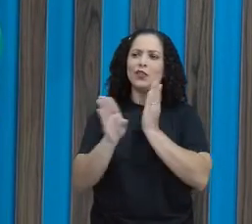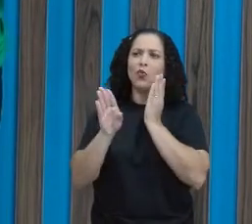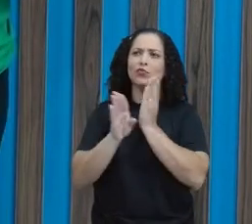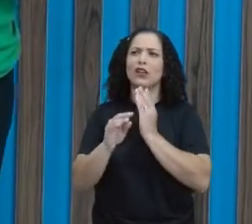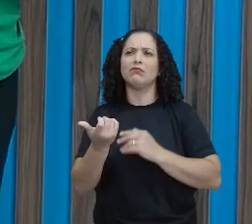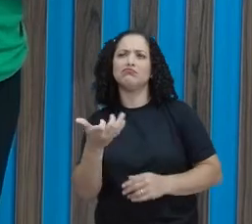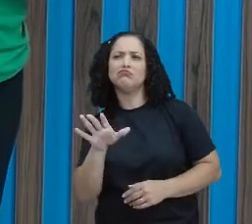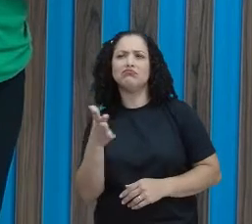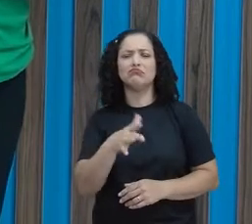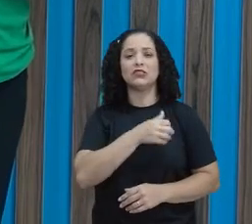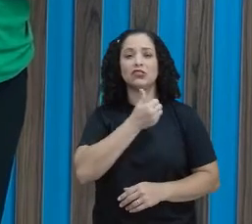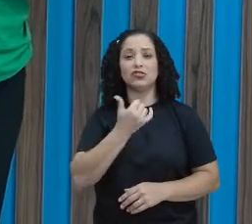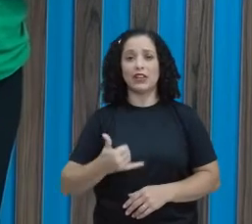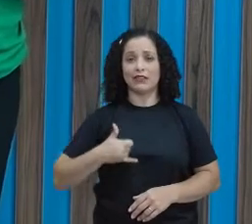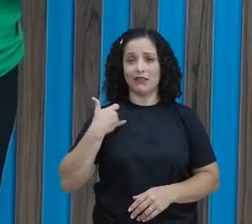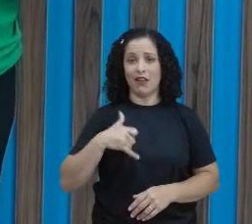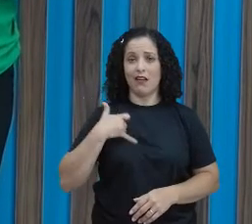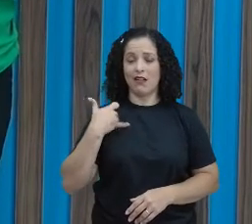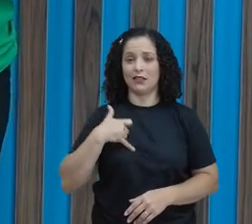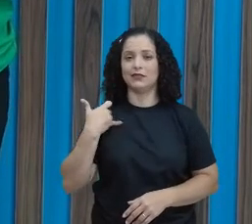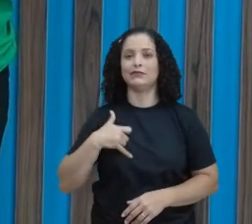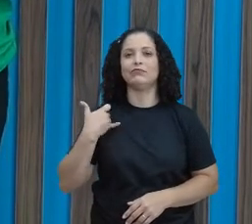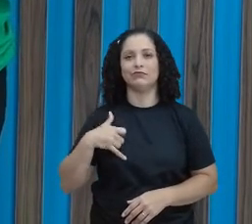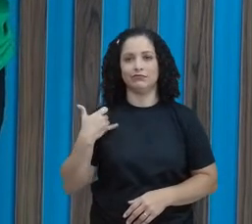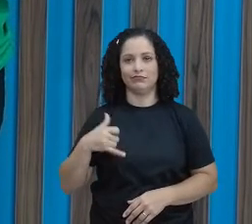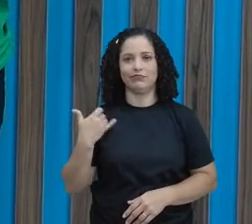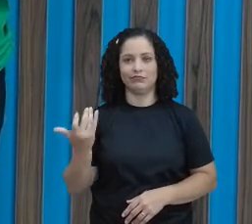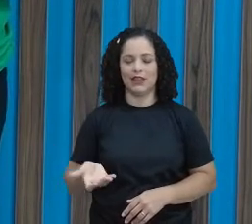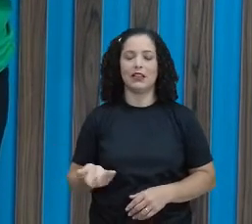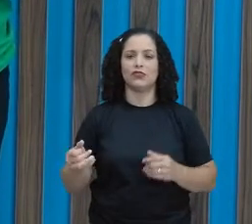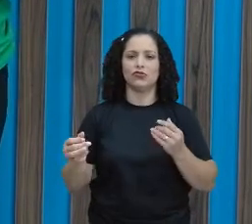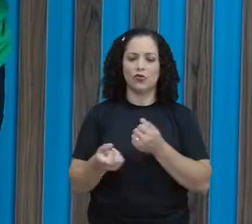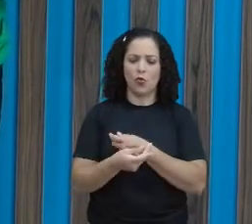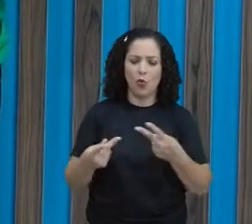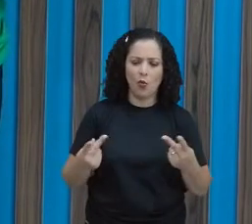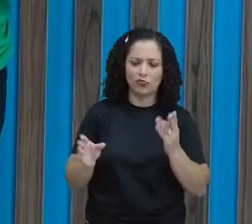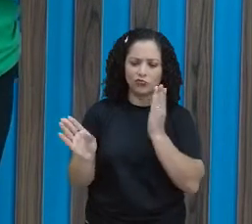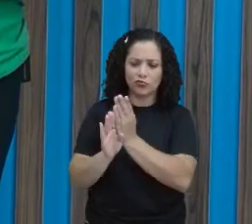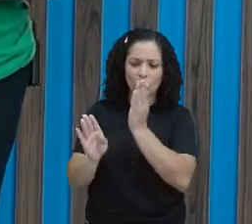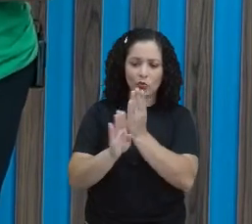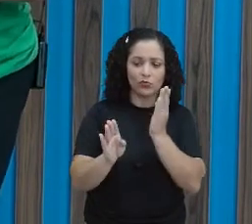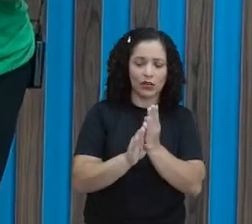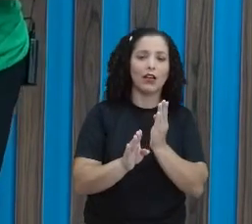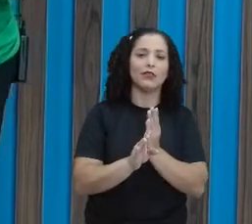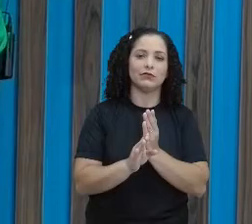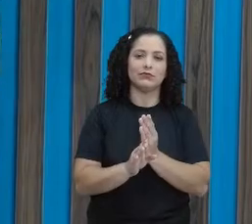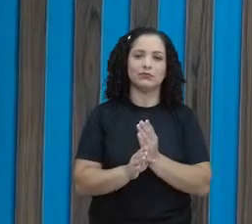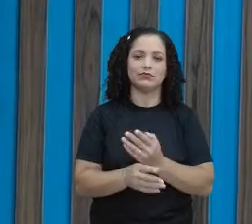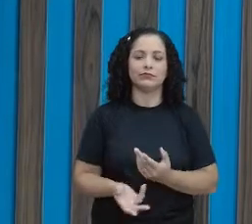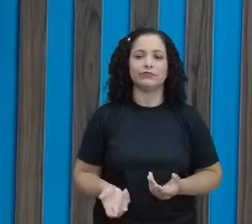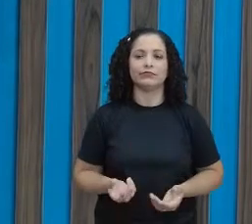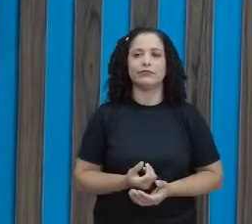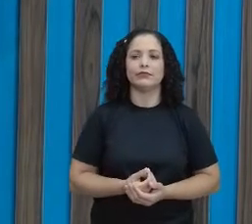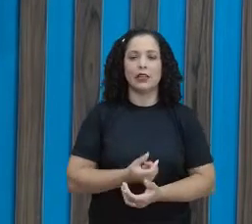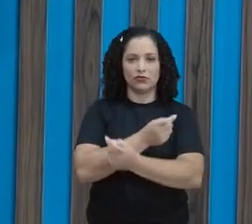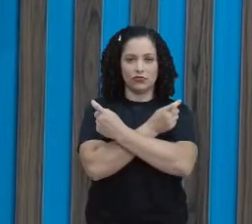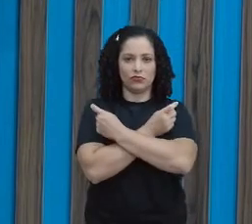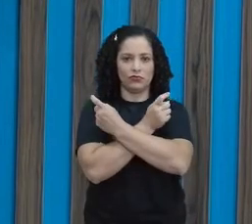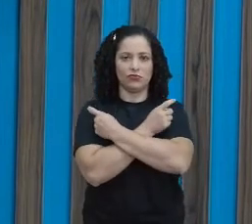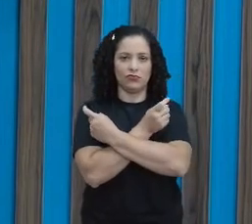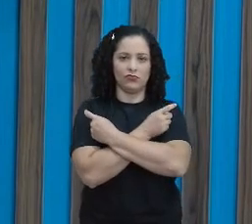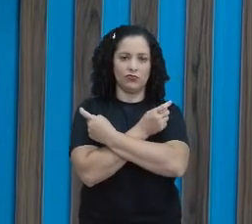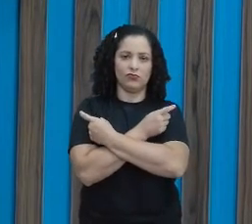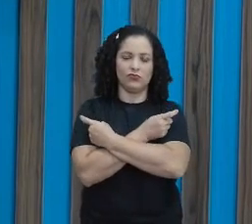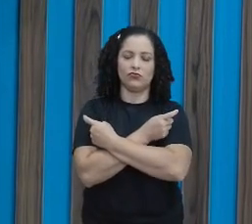que tem de idade, né, esses artefatos, as múmias e tudo mais. Então, o